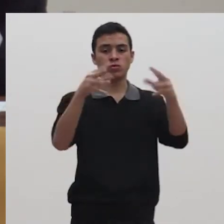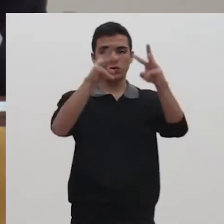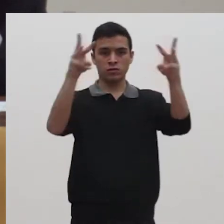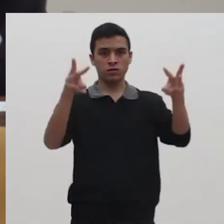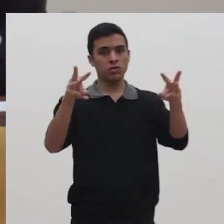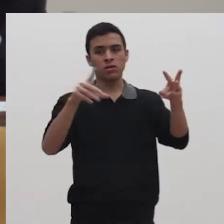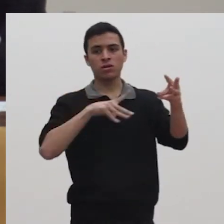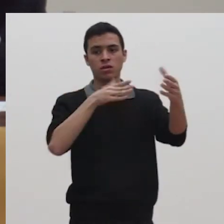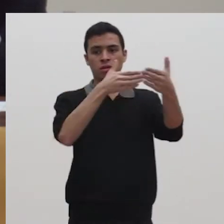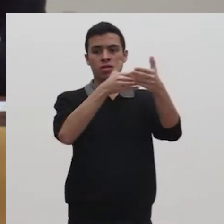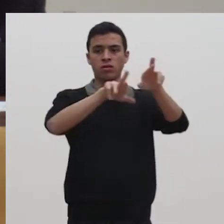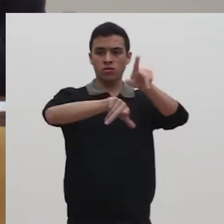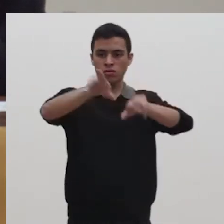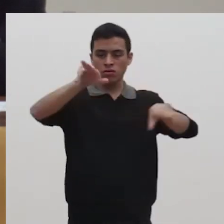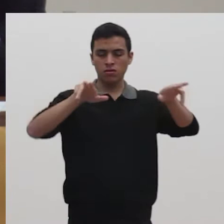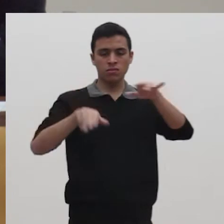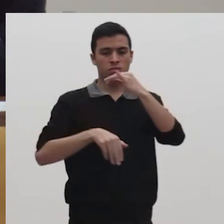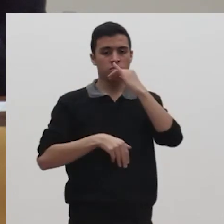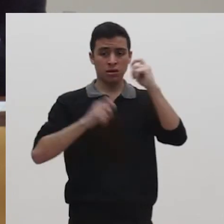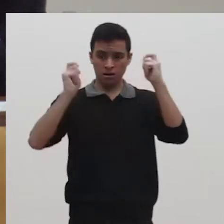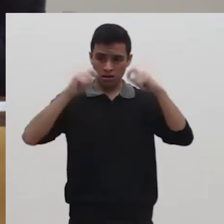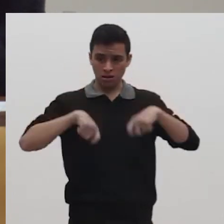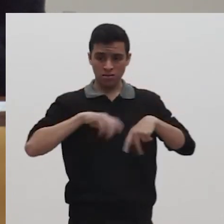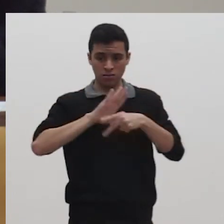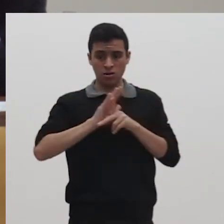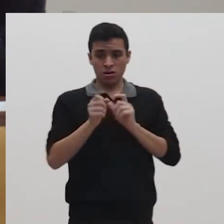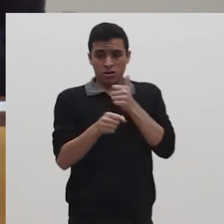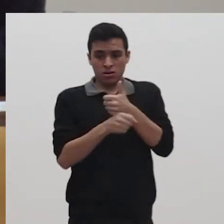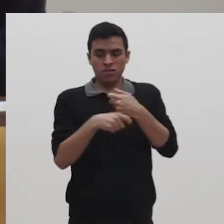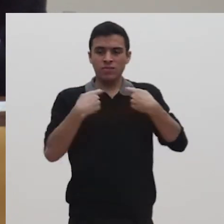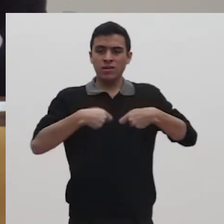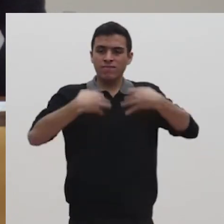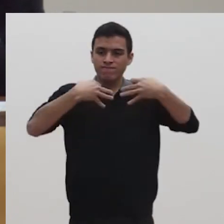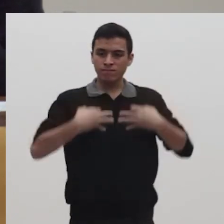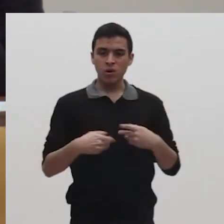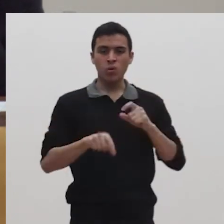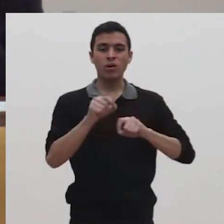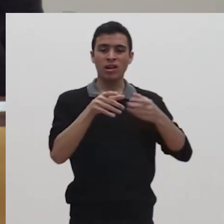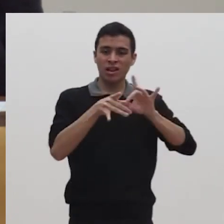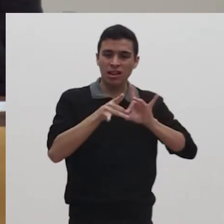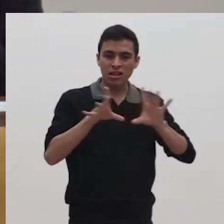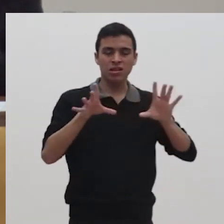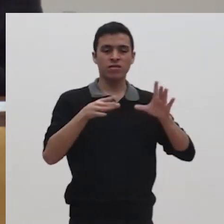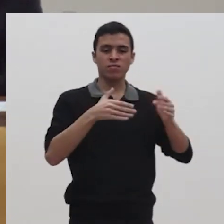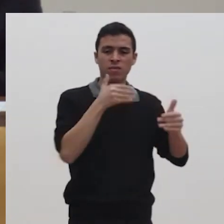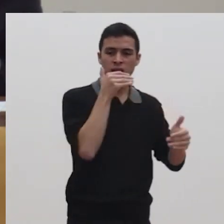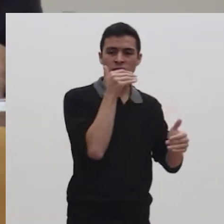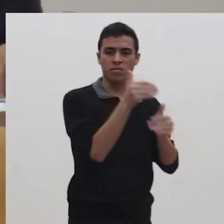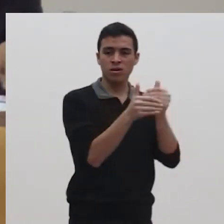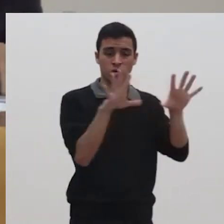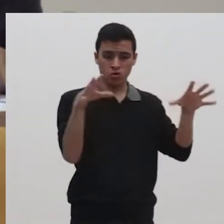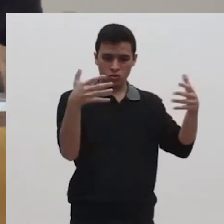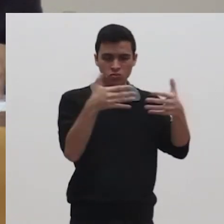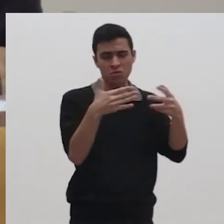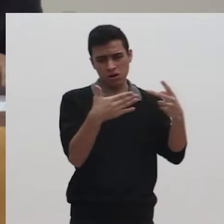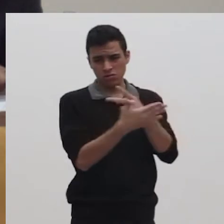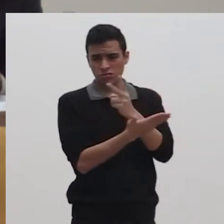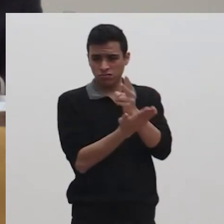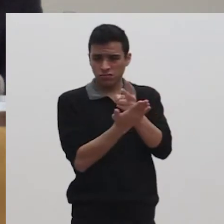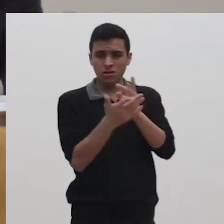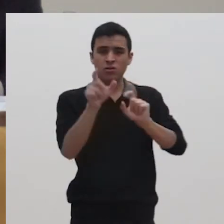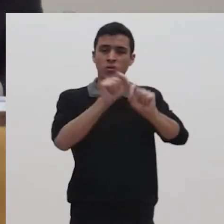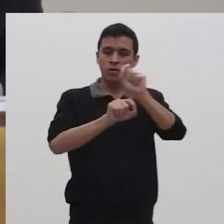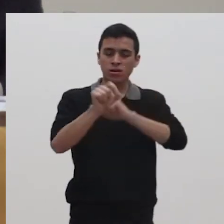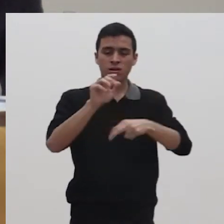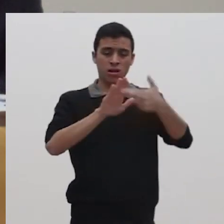tão complexa. A capacidade da reitoria tem que ser exatamente permitir que os processos coletivos aconteçam, que